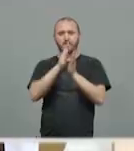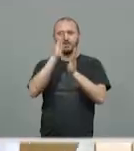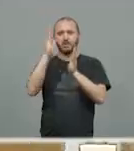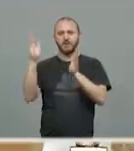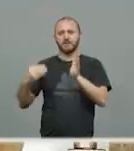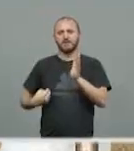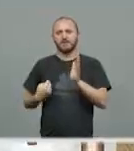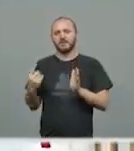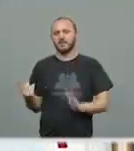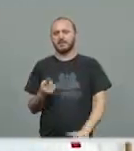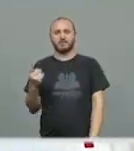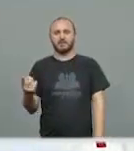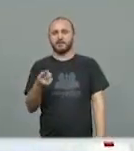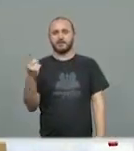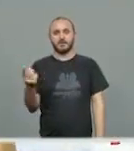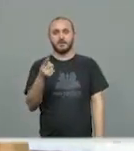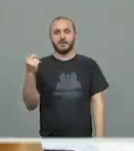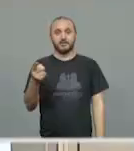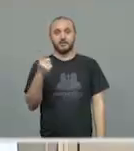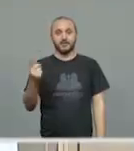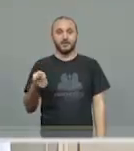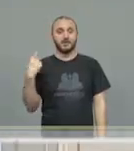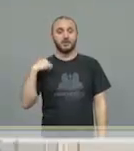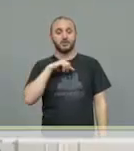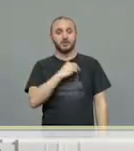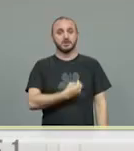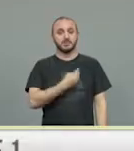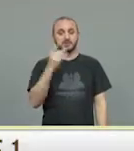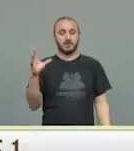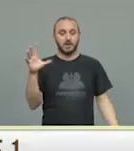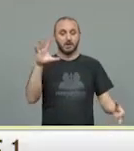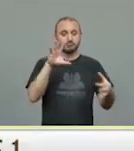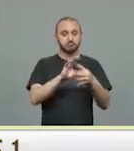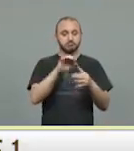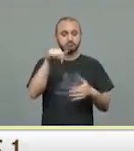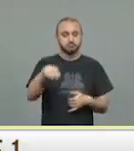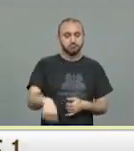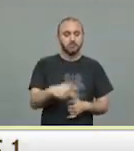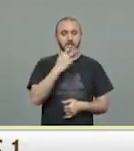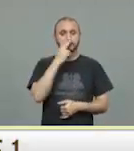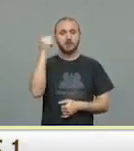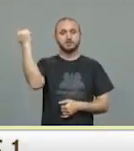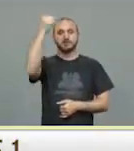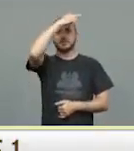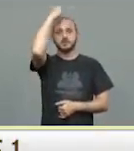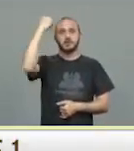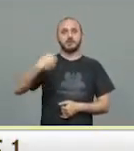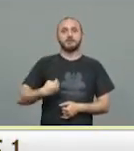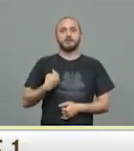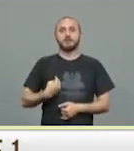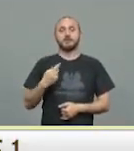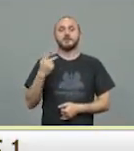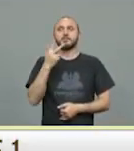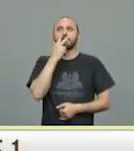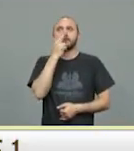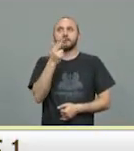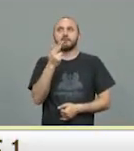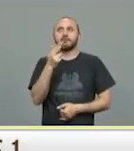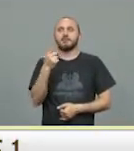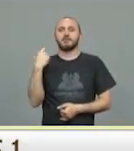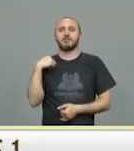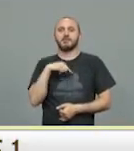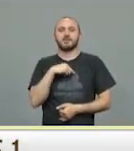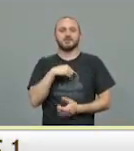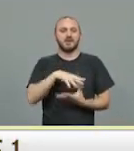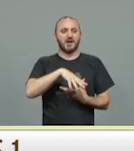vivermos alienados. Quando eu digo isso, não é para acharmos que a santidade se estabelece como que uma